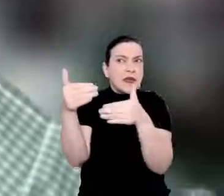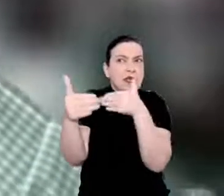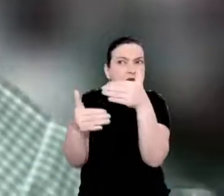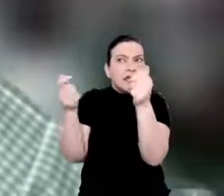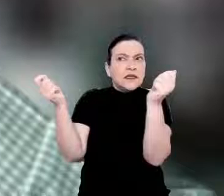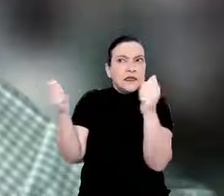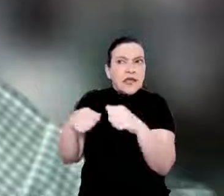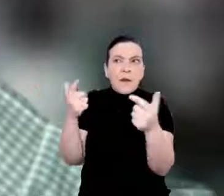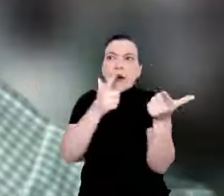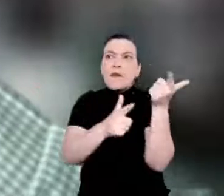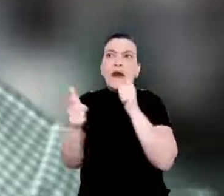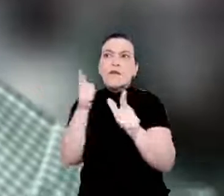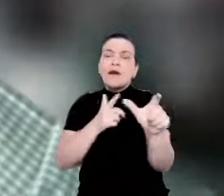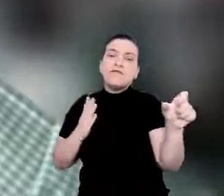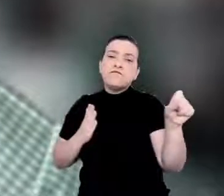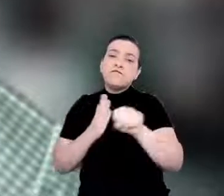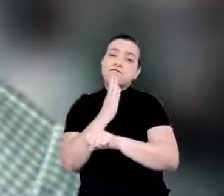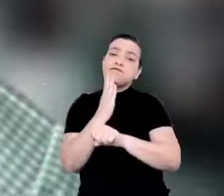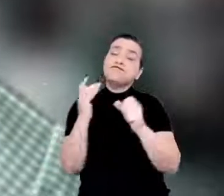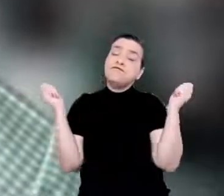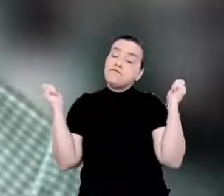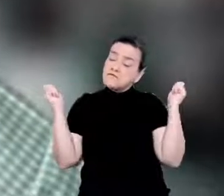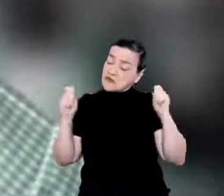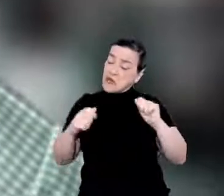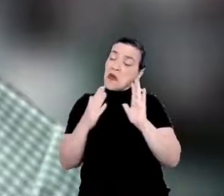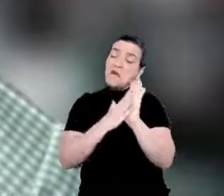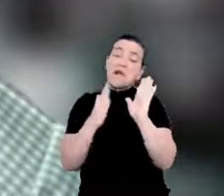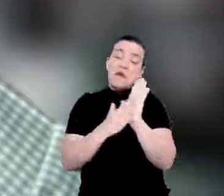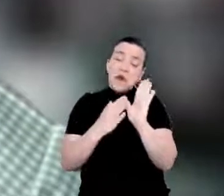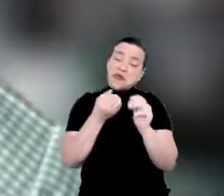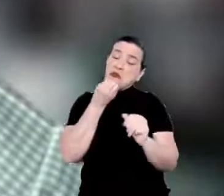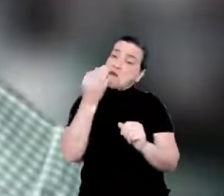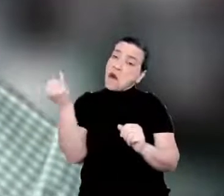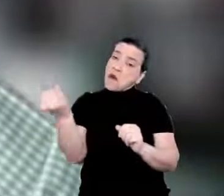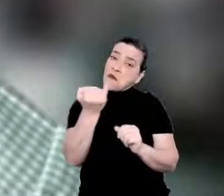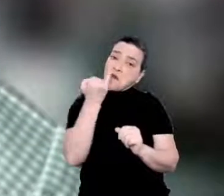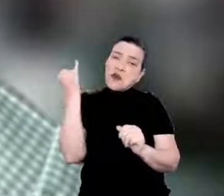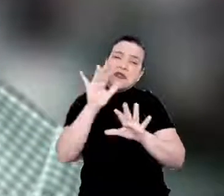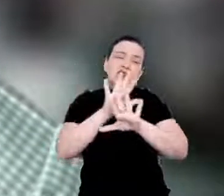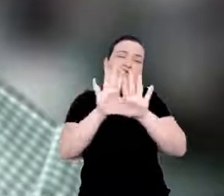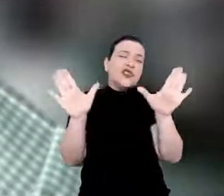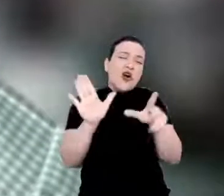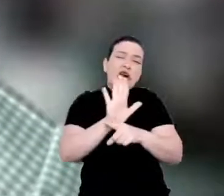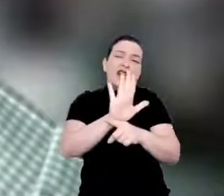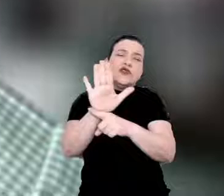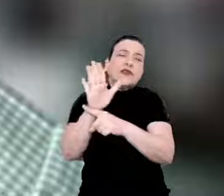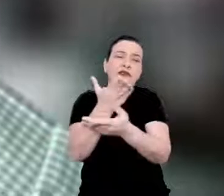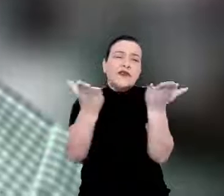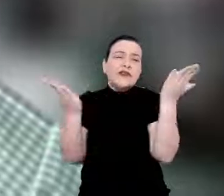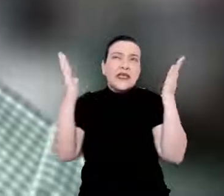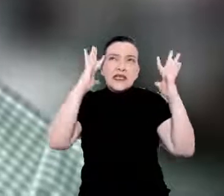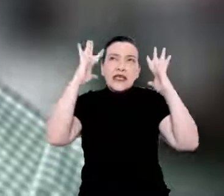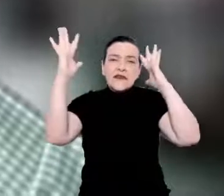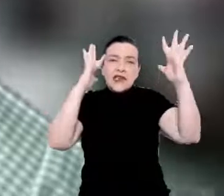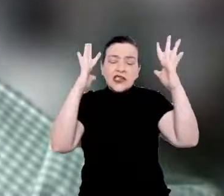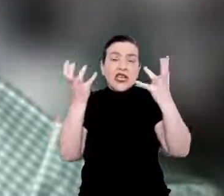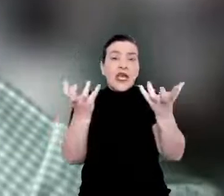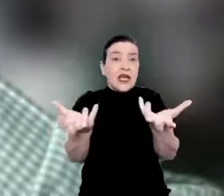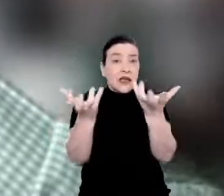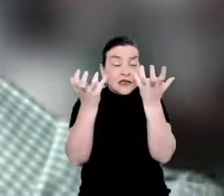escalados, possa ser uma proposta de solução. É apenas uma reflexão, é uma ideia. Eu só